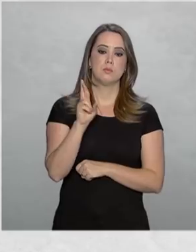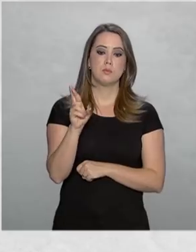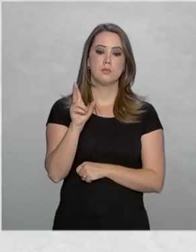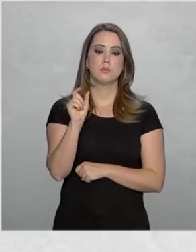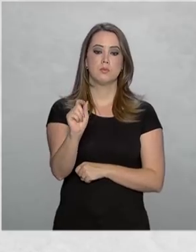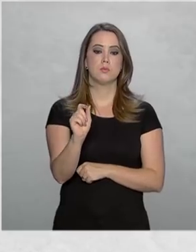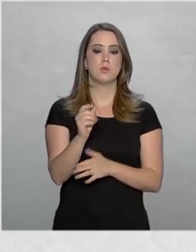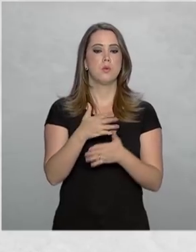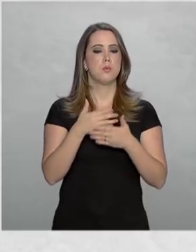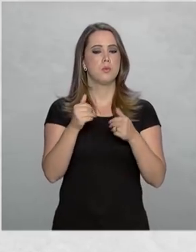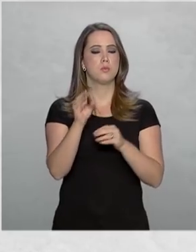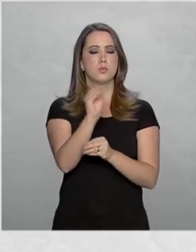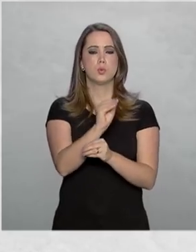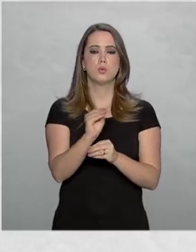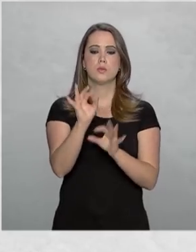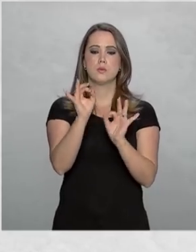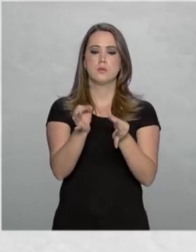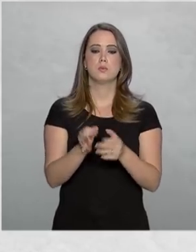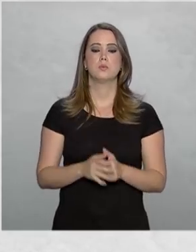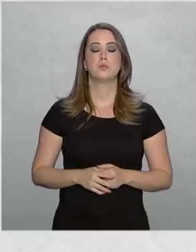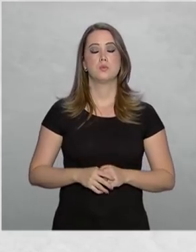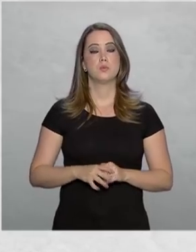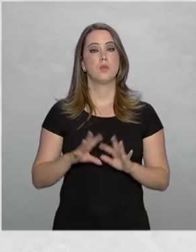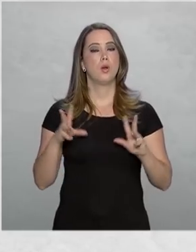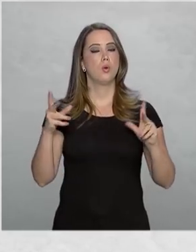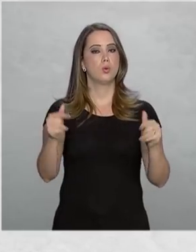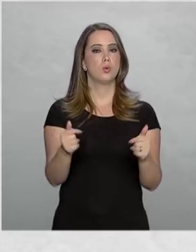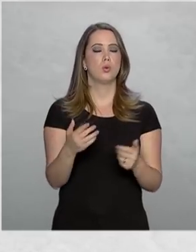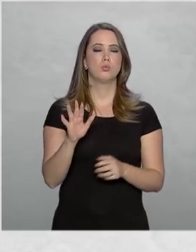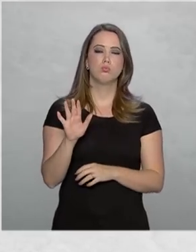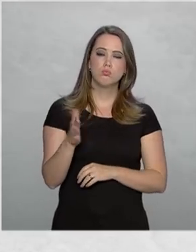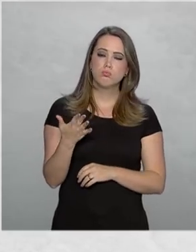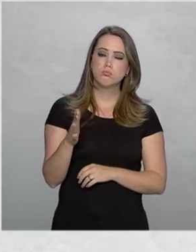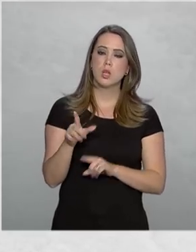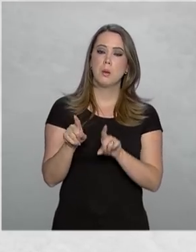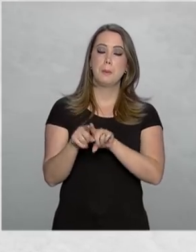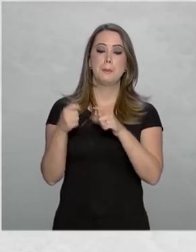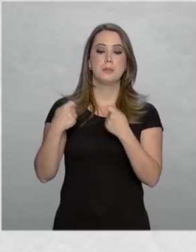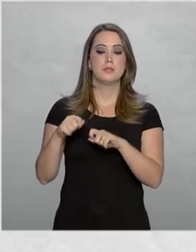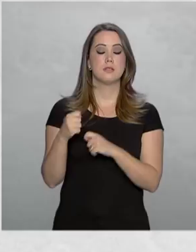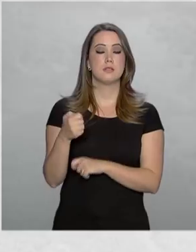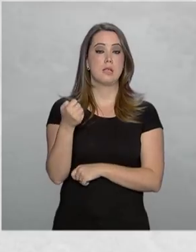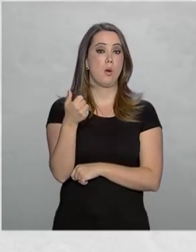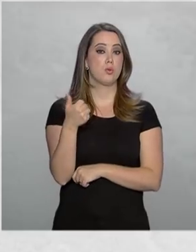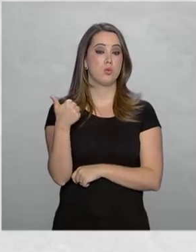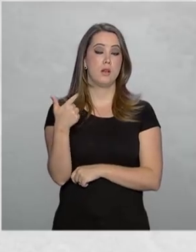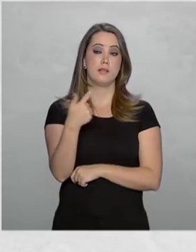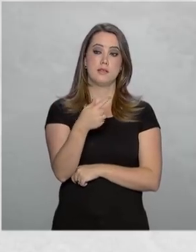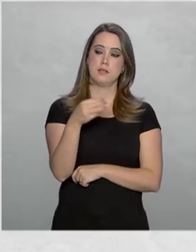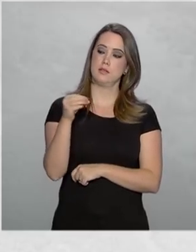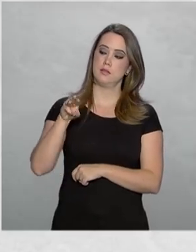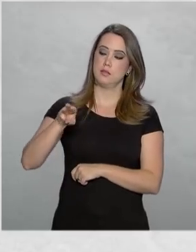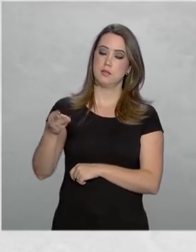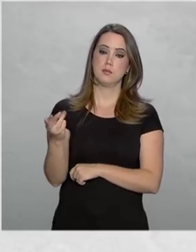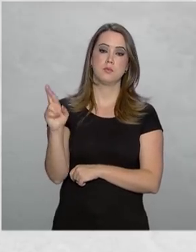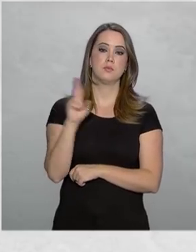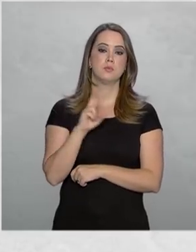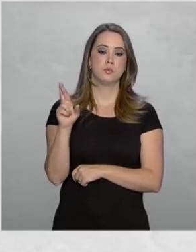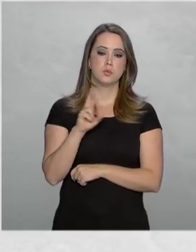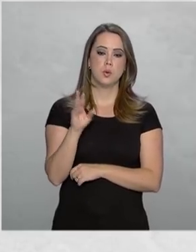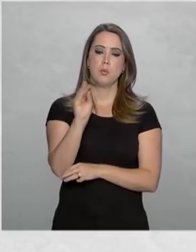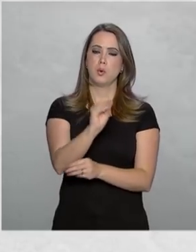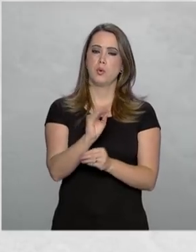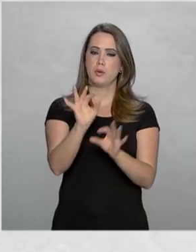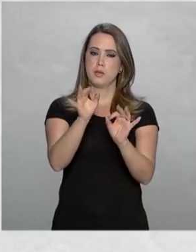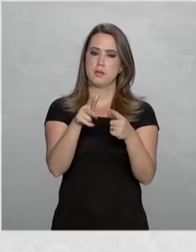reais para serem revitalizadas ao todo serão necessários quase 170 milhões de reais